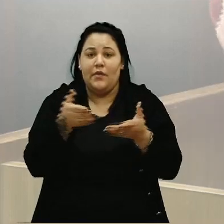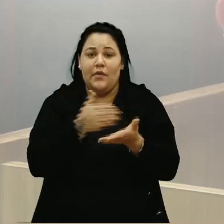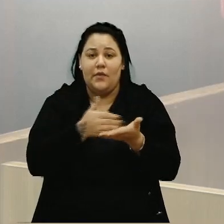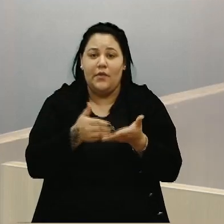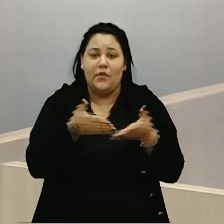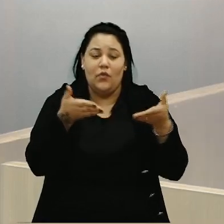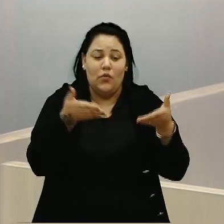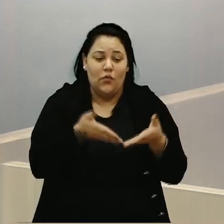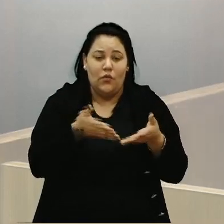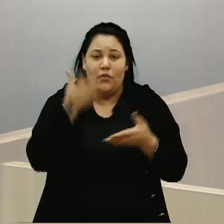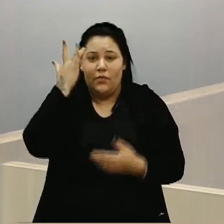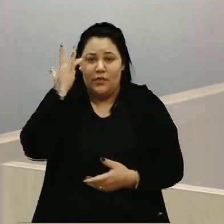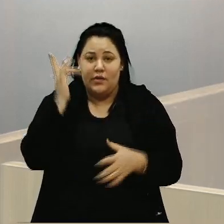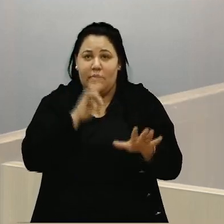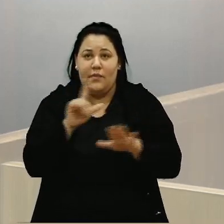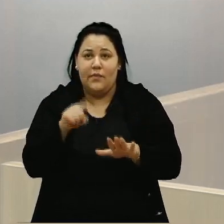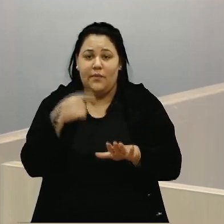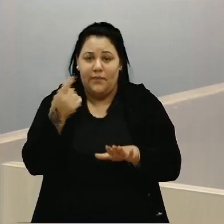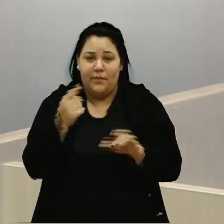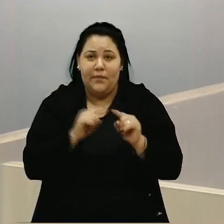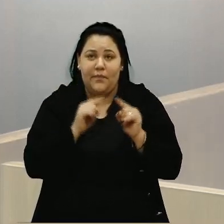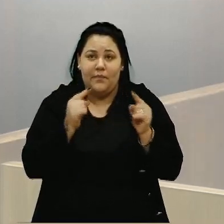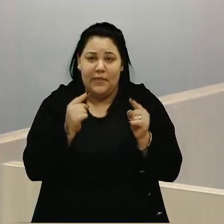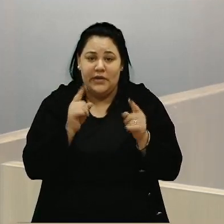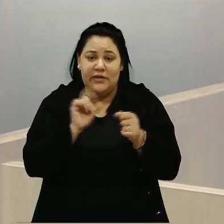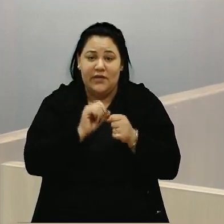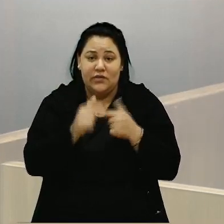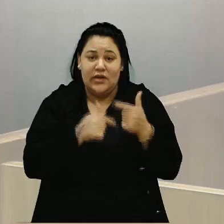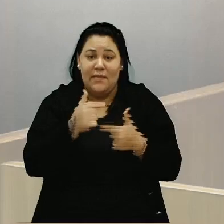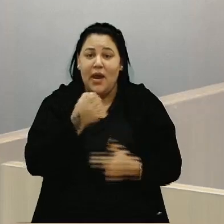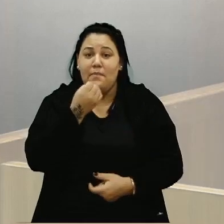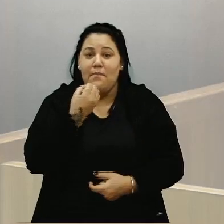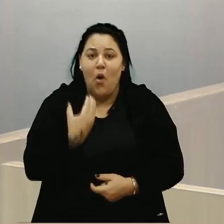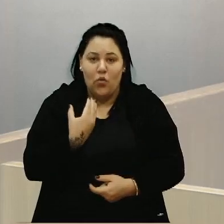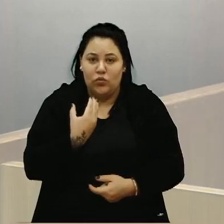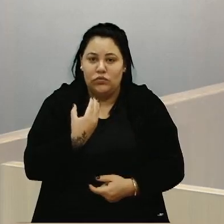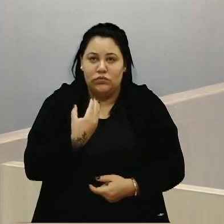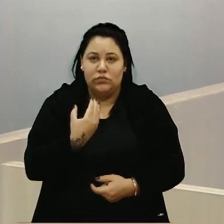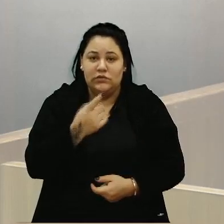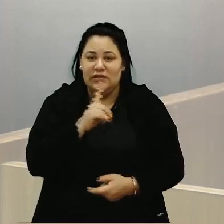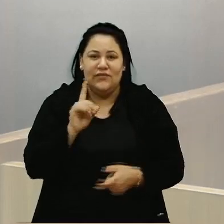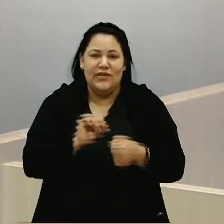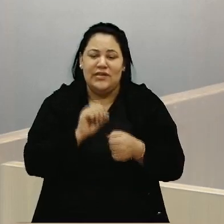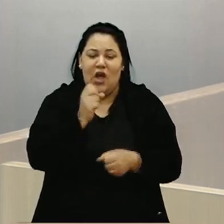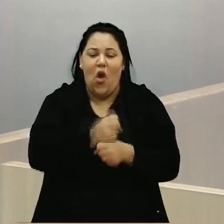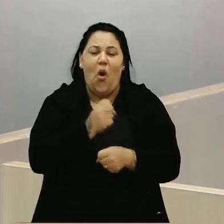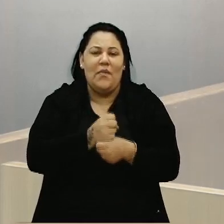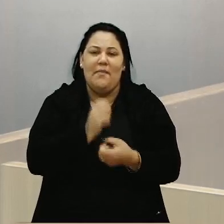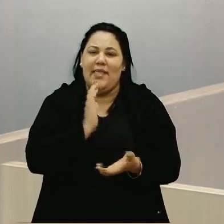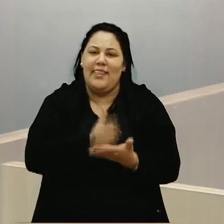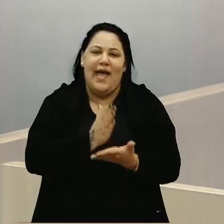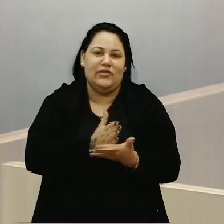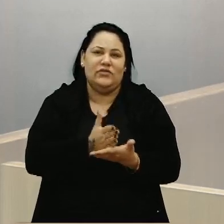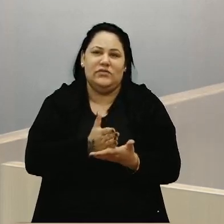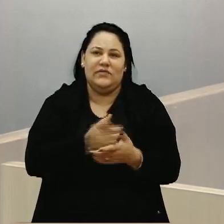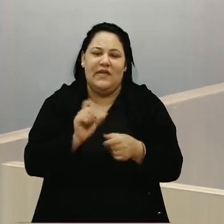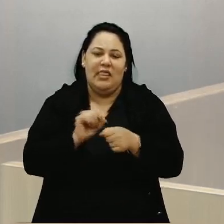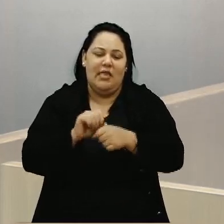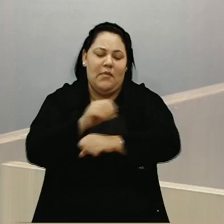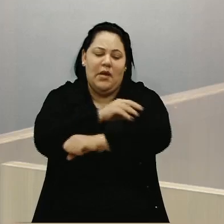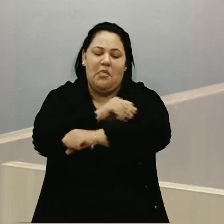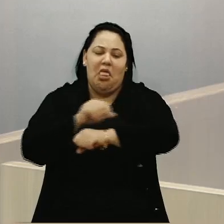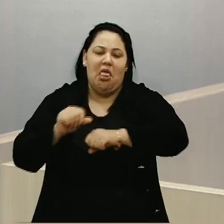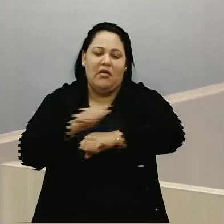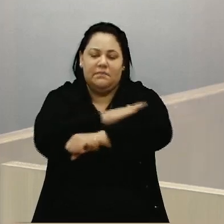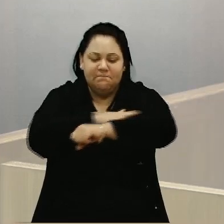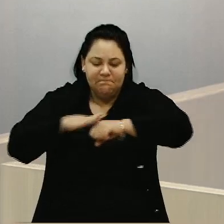a semana que vem, mas enfim, algo bem feito. Não façam obra pela metade, façam uma camadinha de asfalto ali